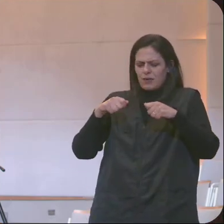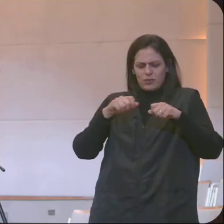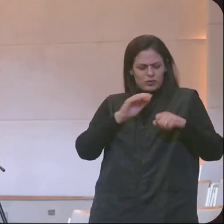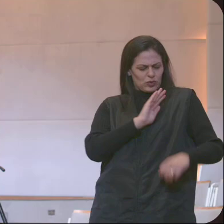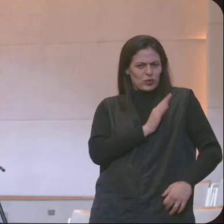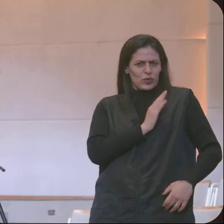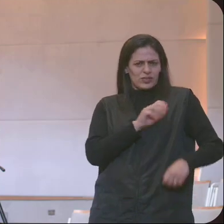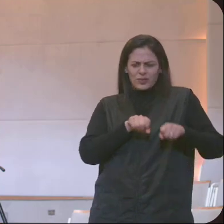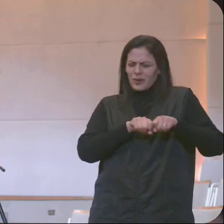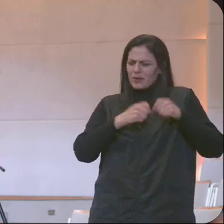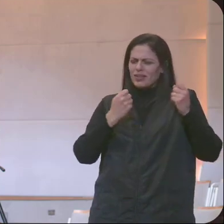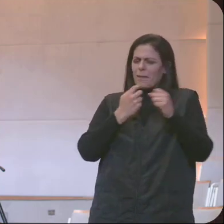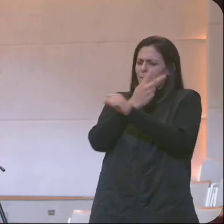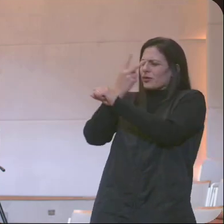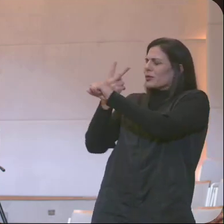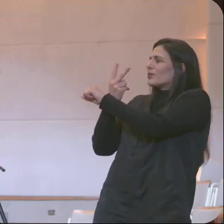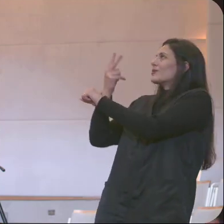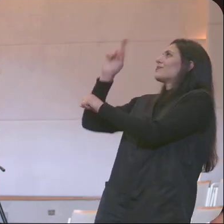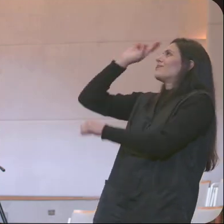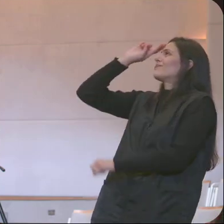É essa distância.